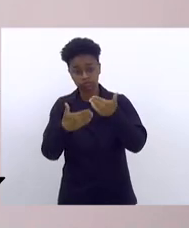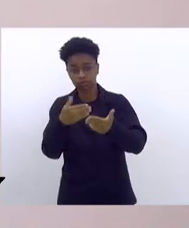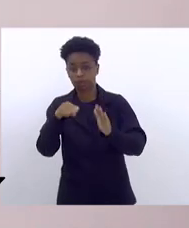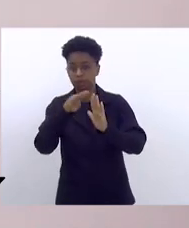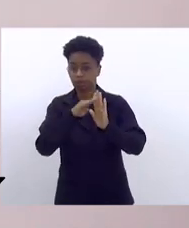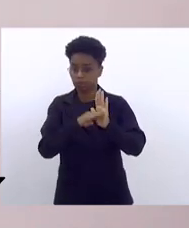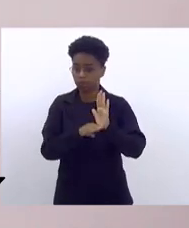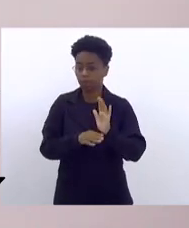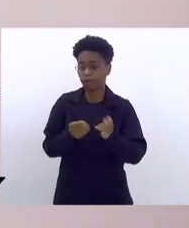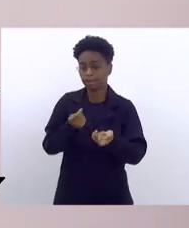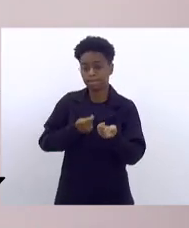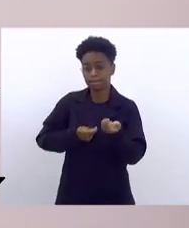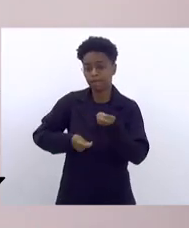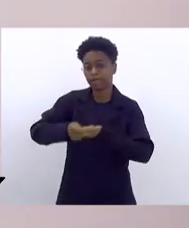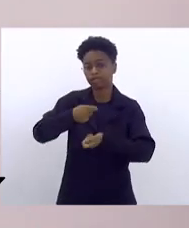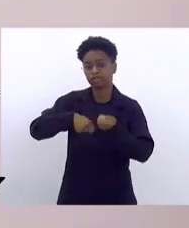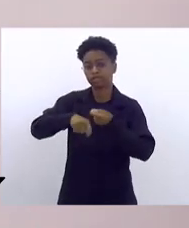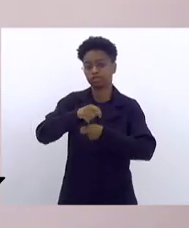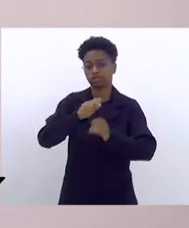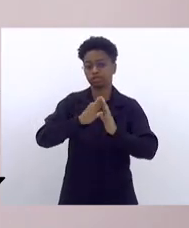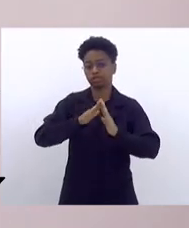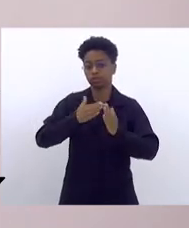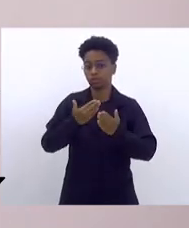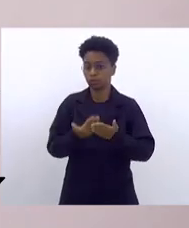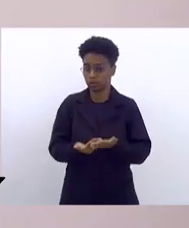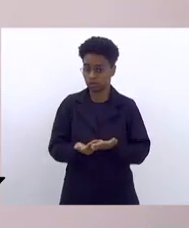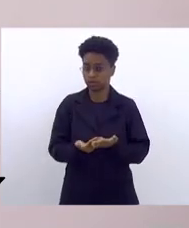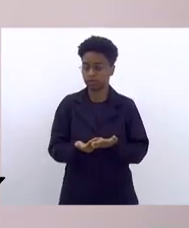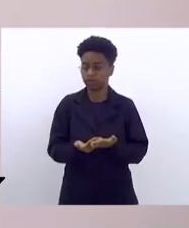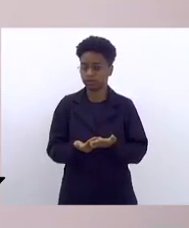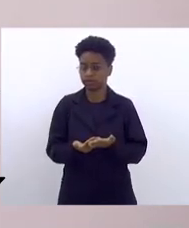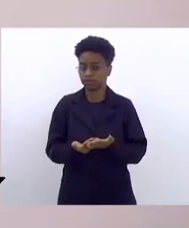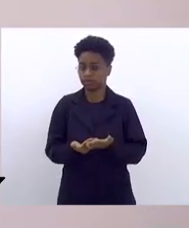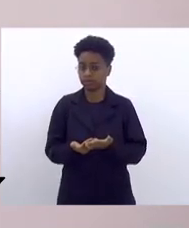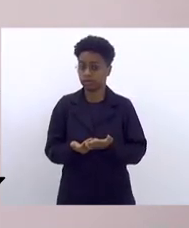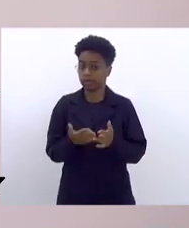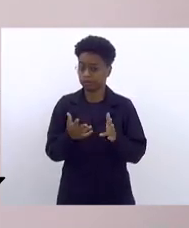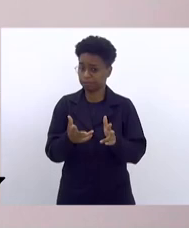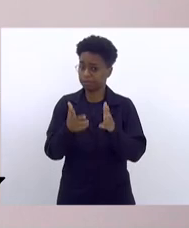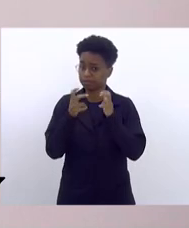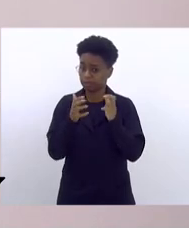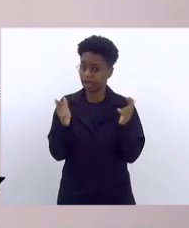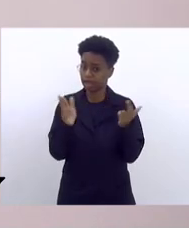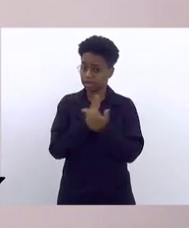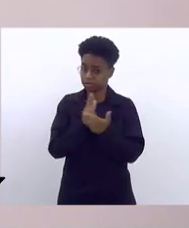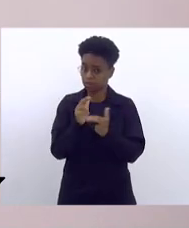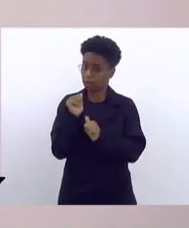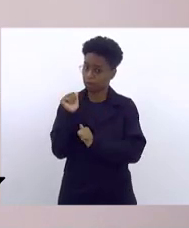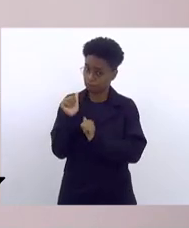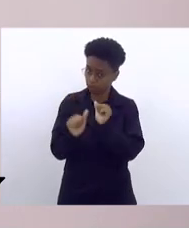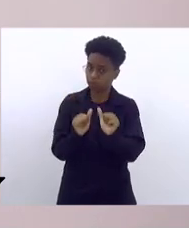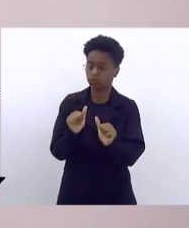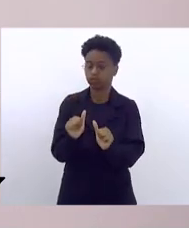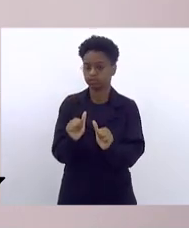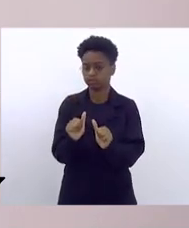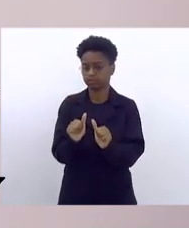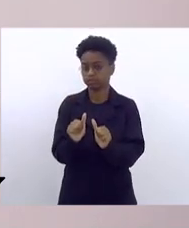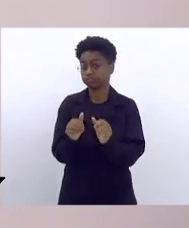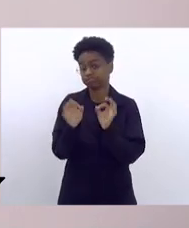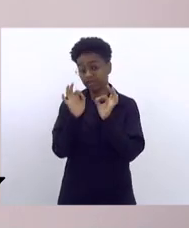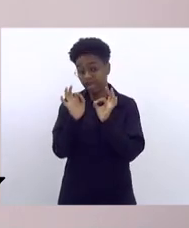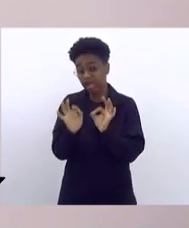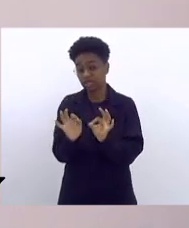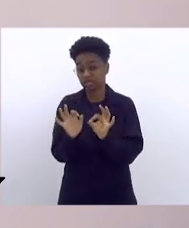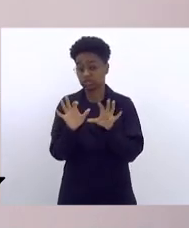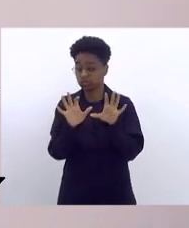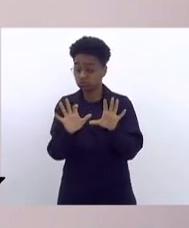de mediação escolar em que as relações se modificaram e é exatamente que